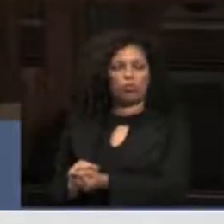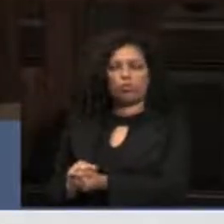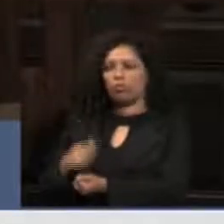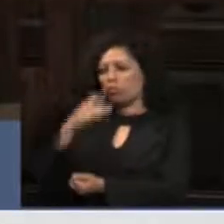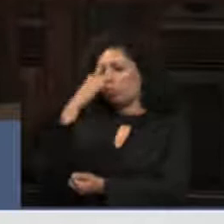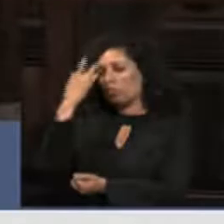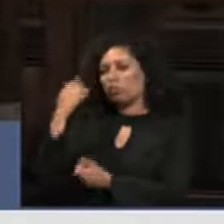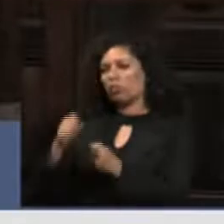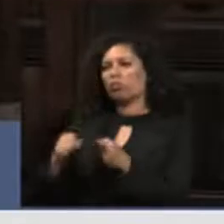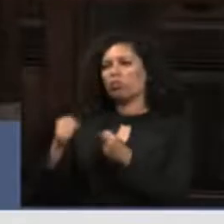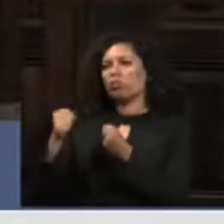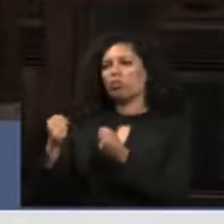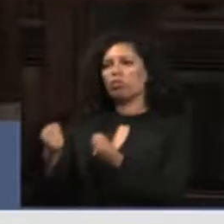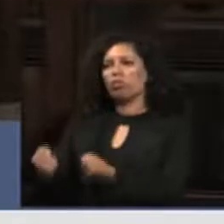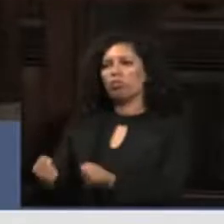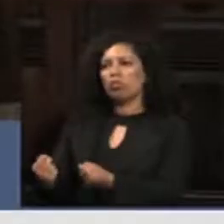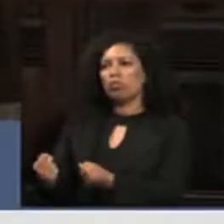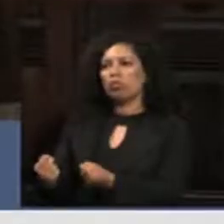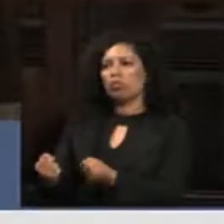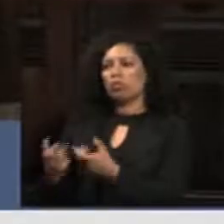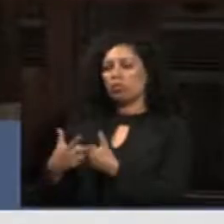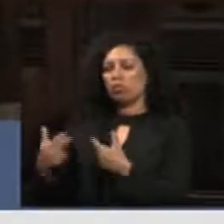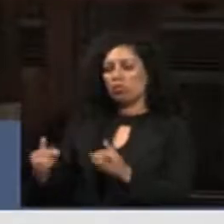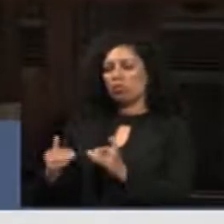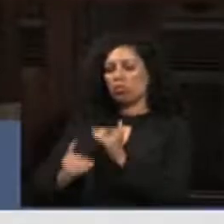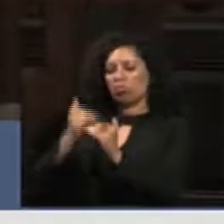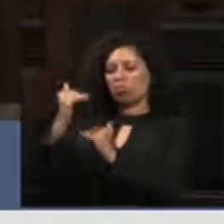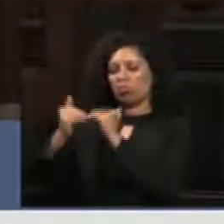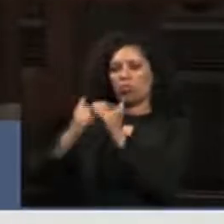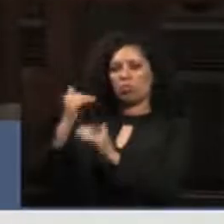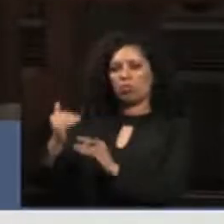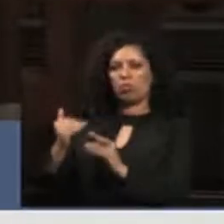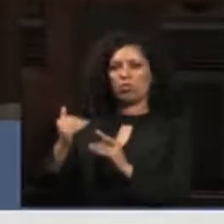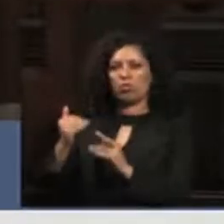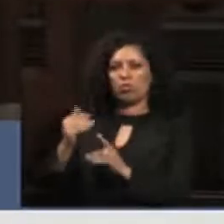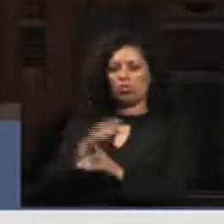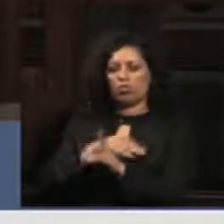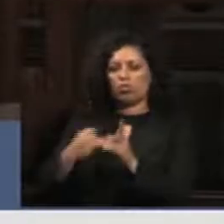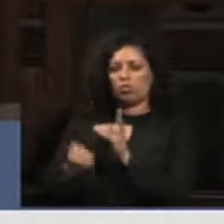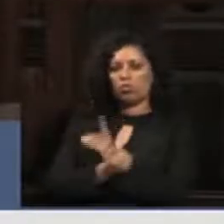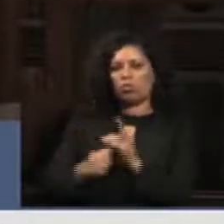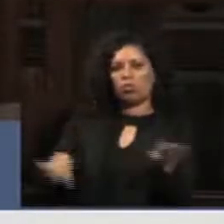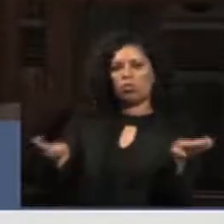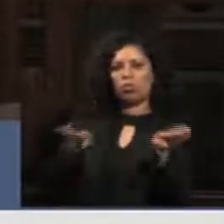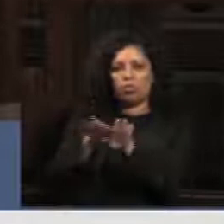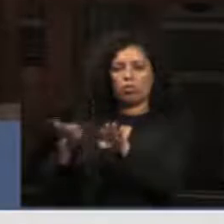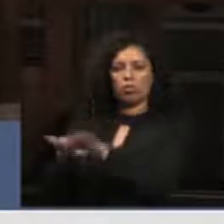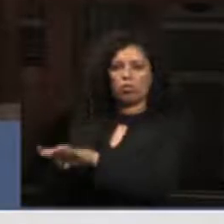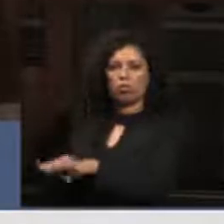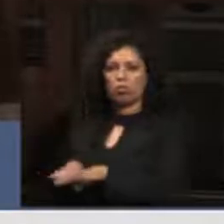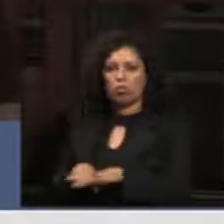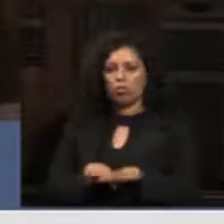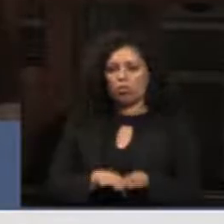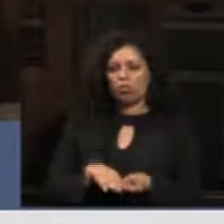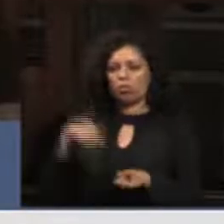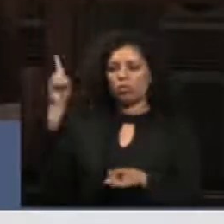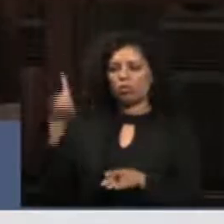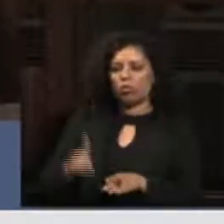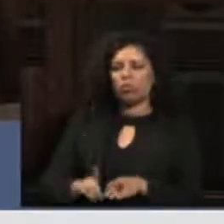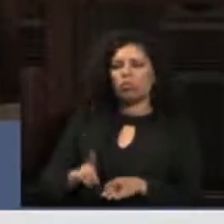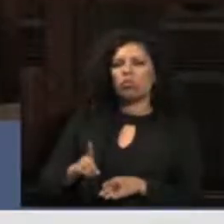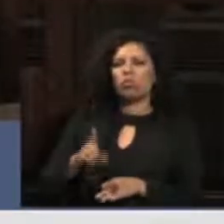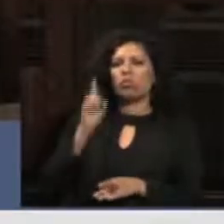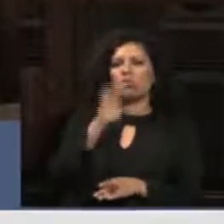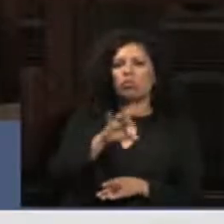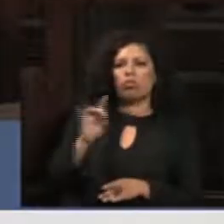lutam por avanços na justiça social, na igualdade, na garantia dos direitos